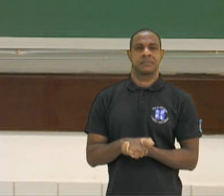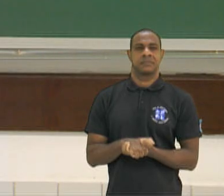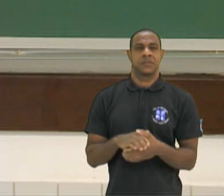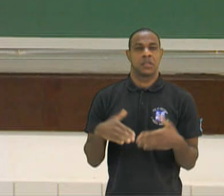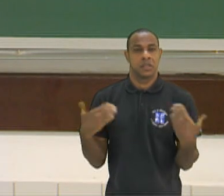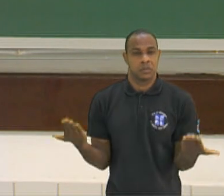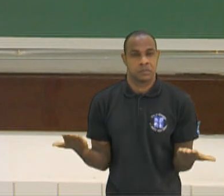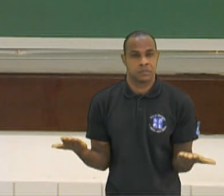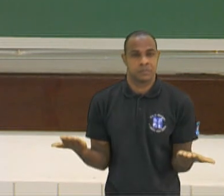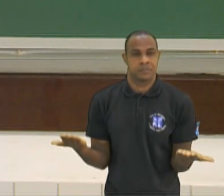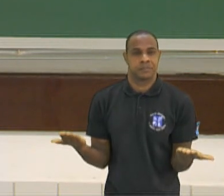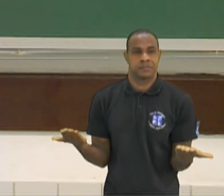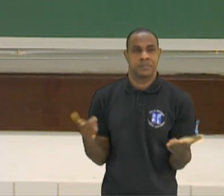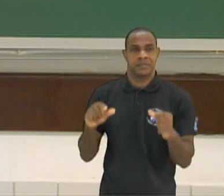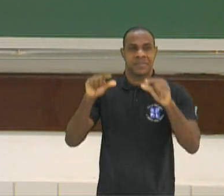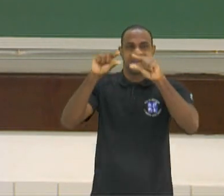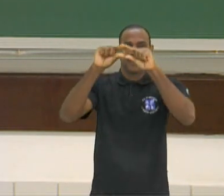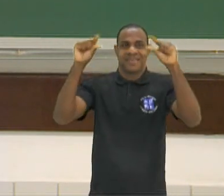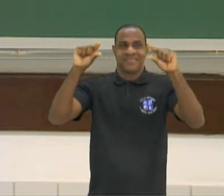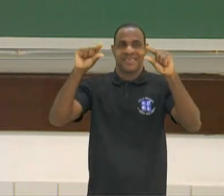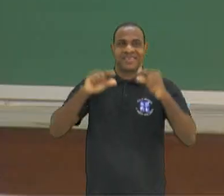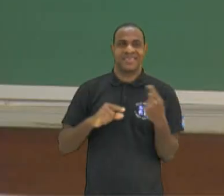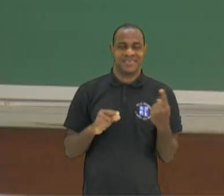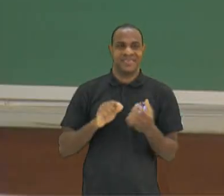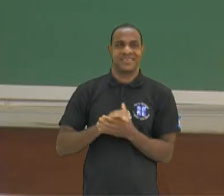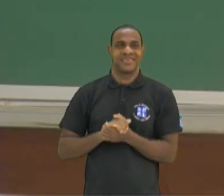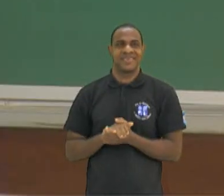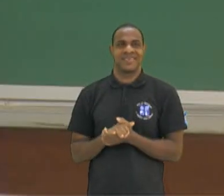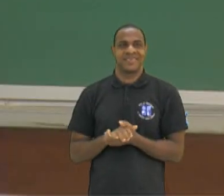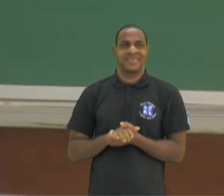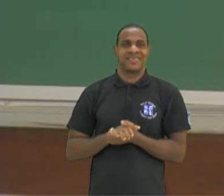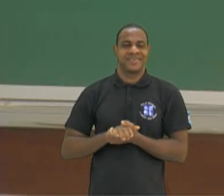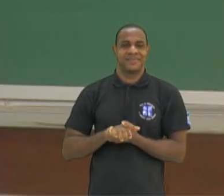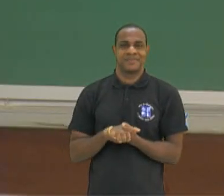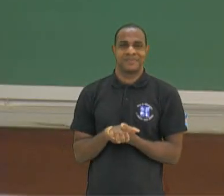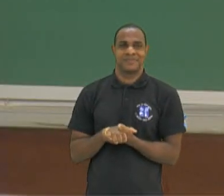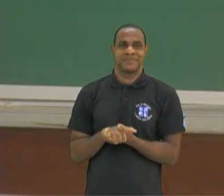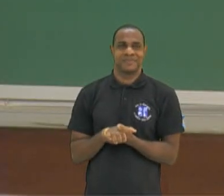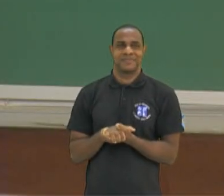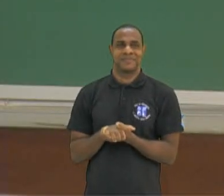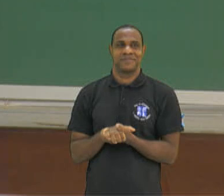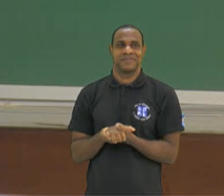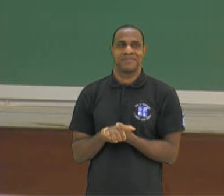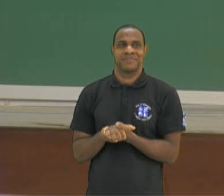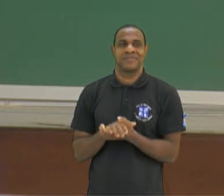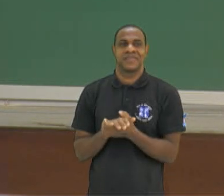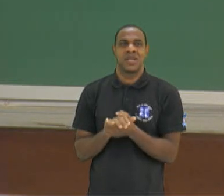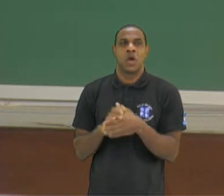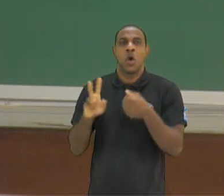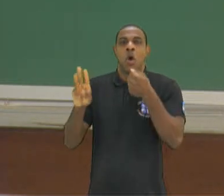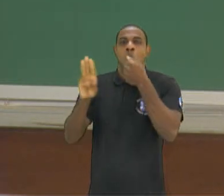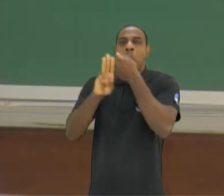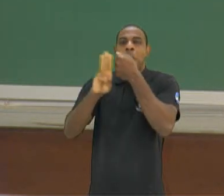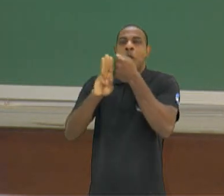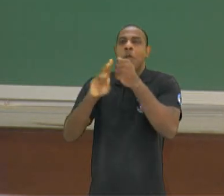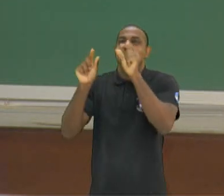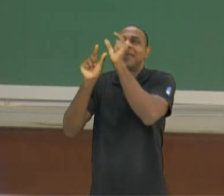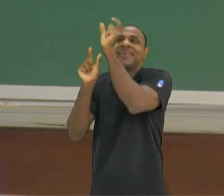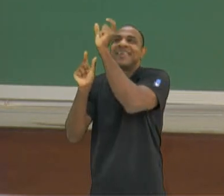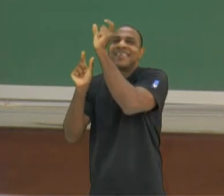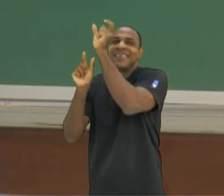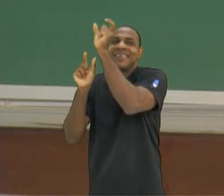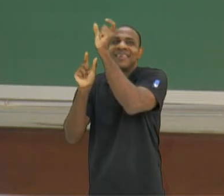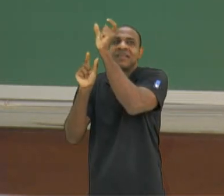Então, pessoal, na frase, the researcher who led the Waterloo study, o pronome relativo vai fazer alusão